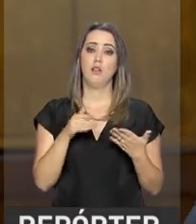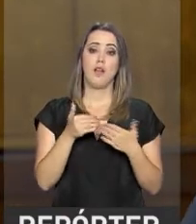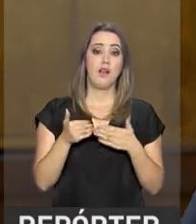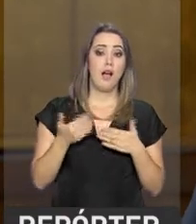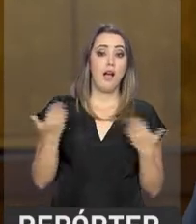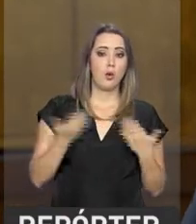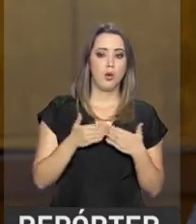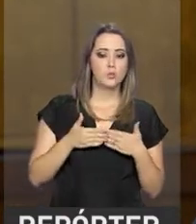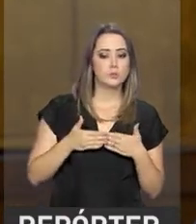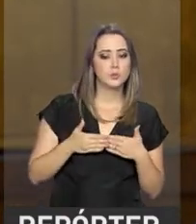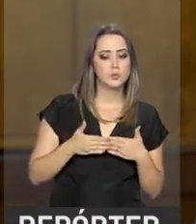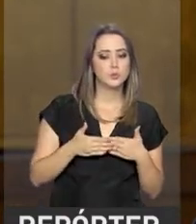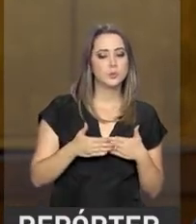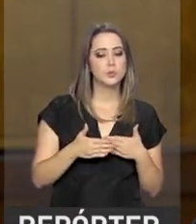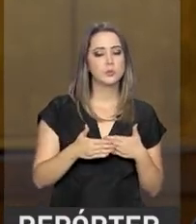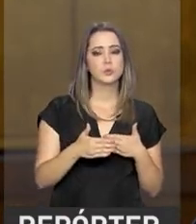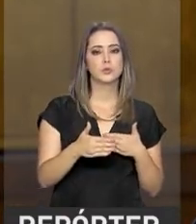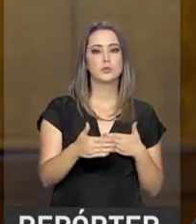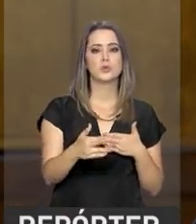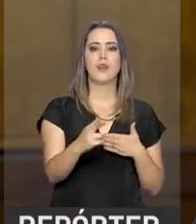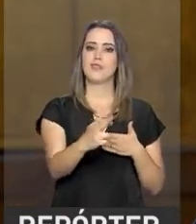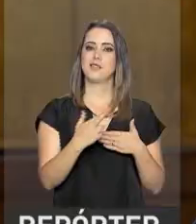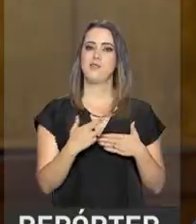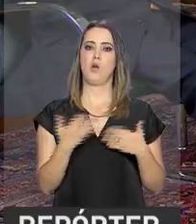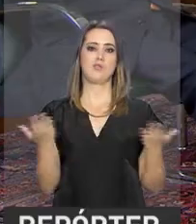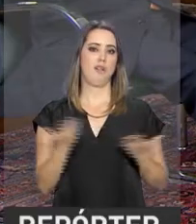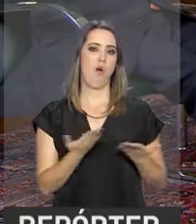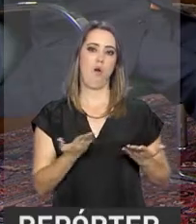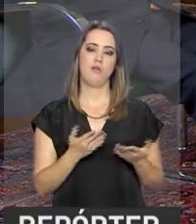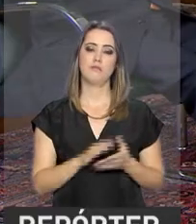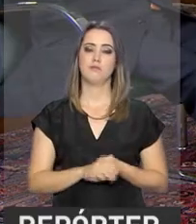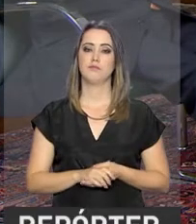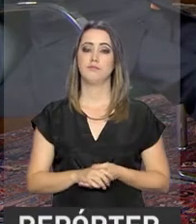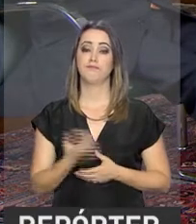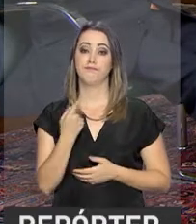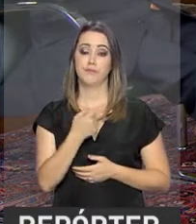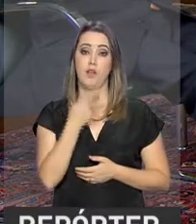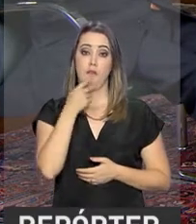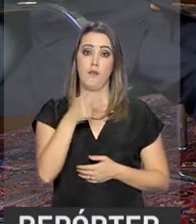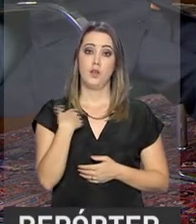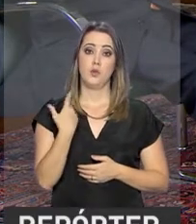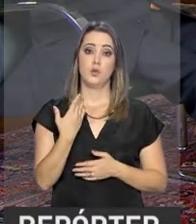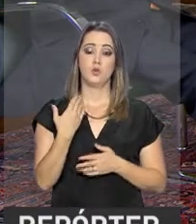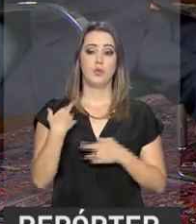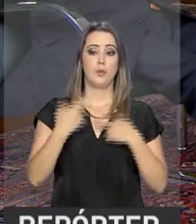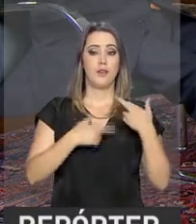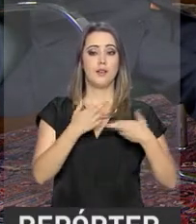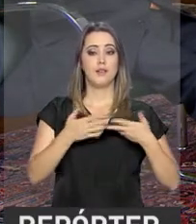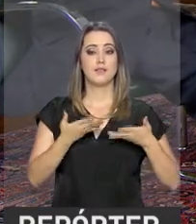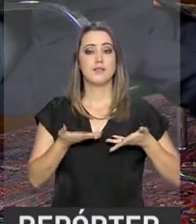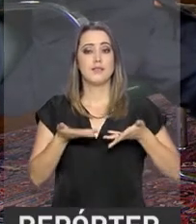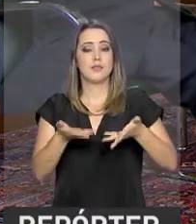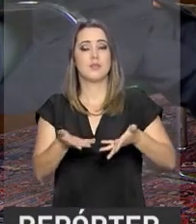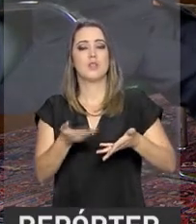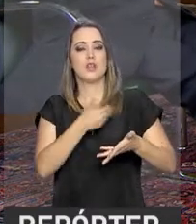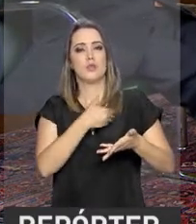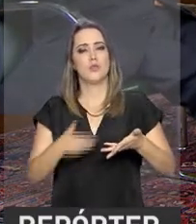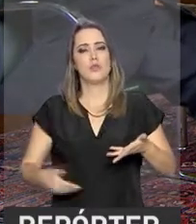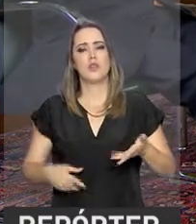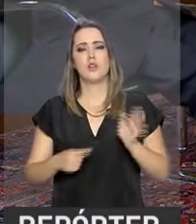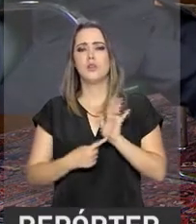começa a começará a dar resultados agora sobre o legado do seu governo para a população ele apontou a